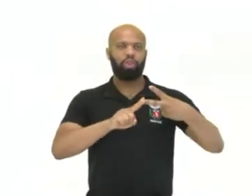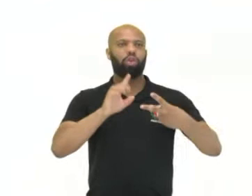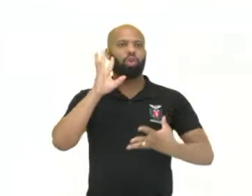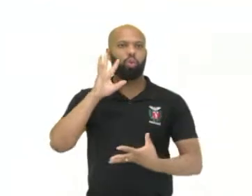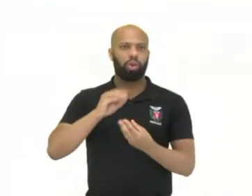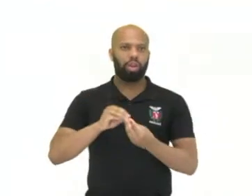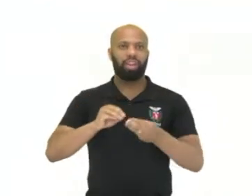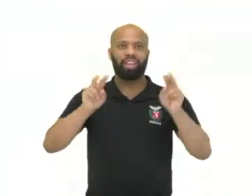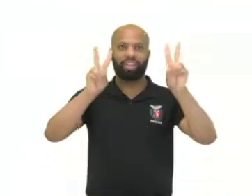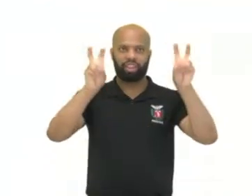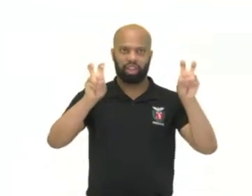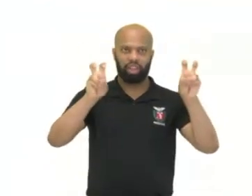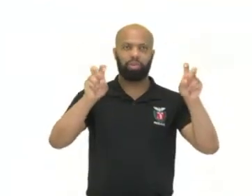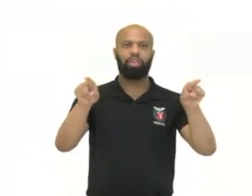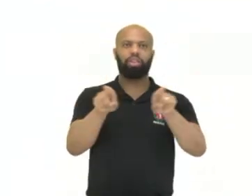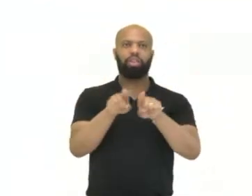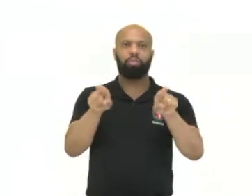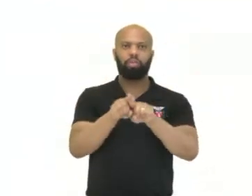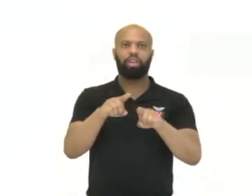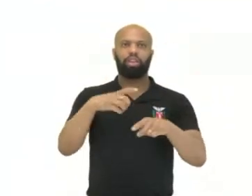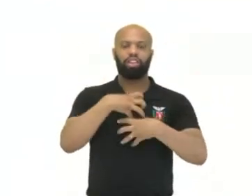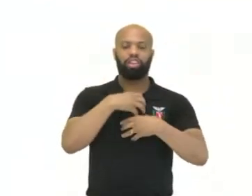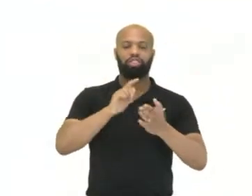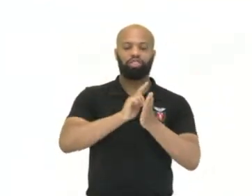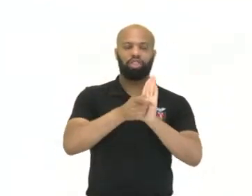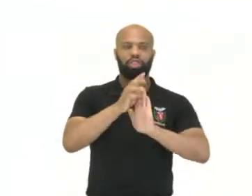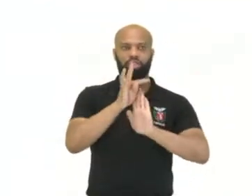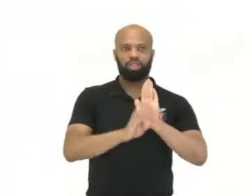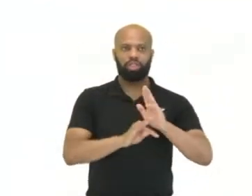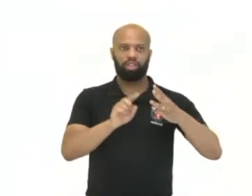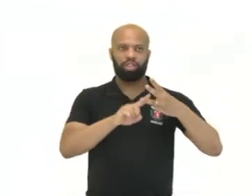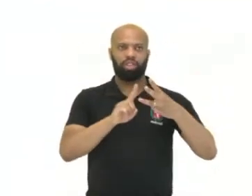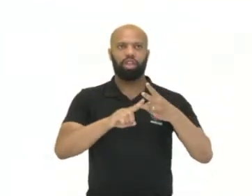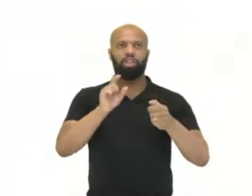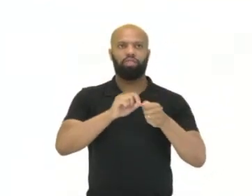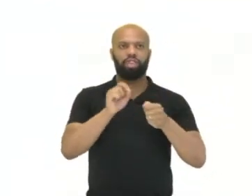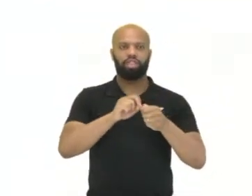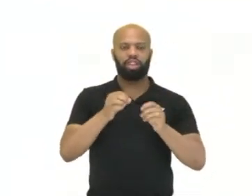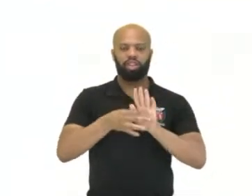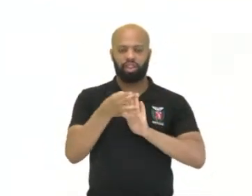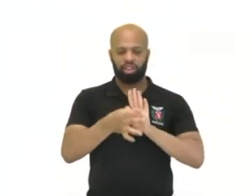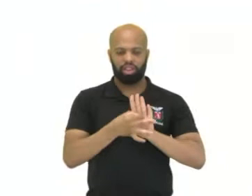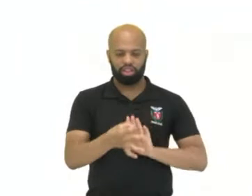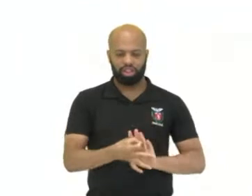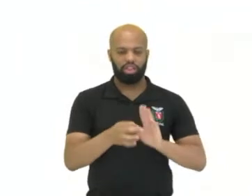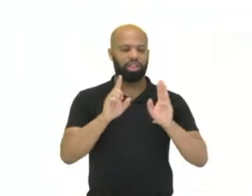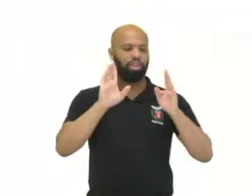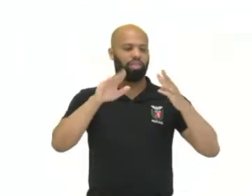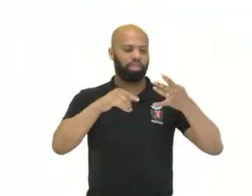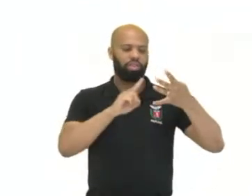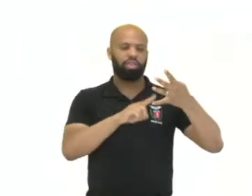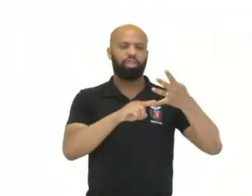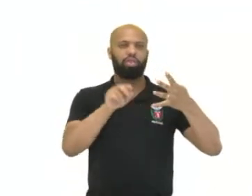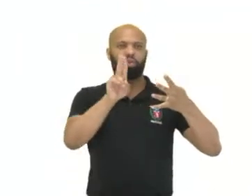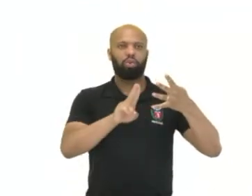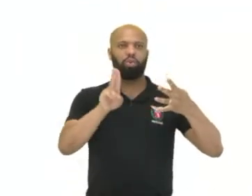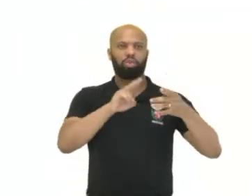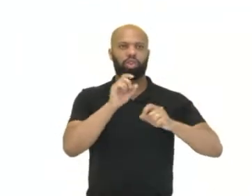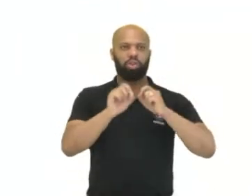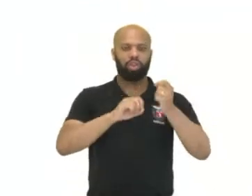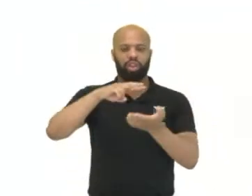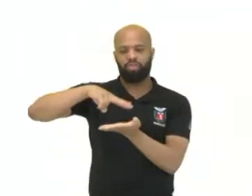tipo e gênero textual. Na 3, construir argumentação. Na 4, usar de